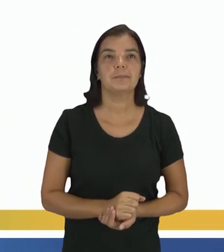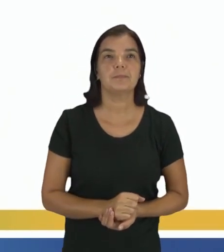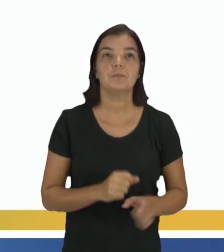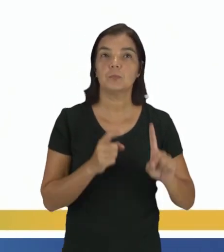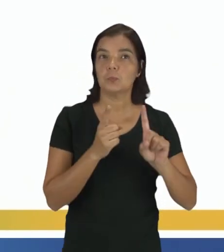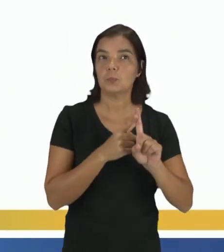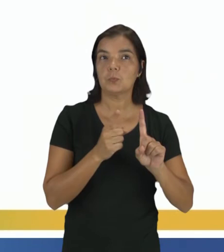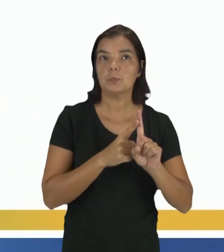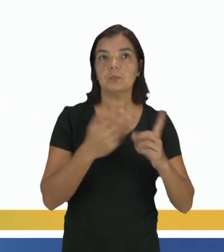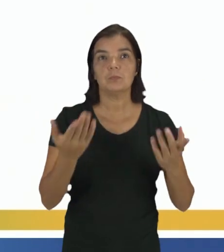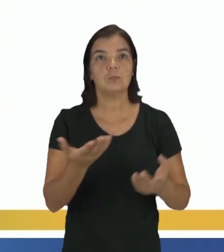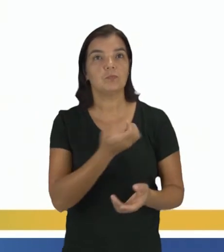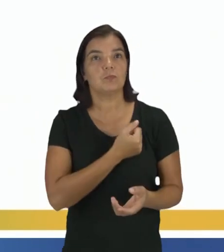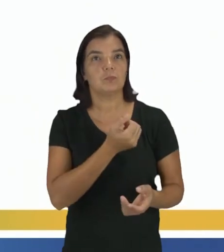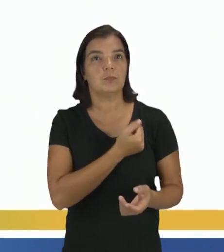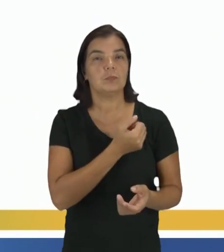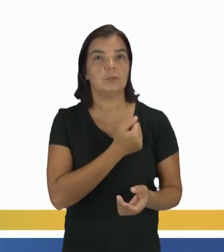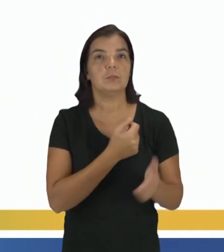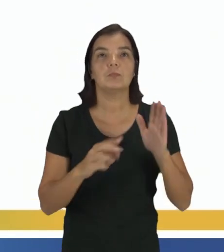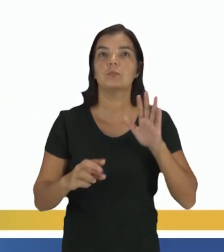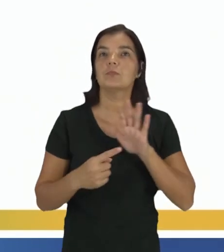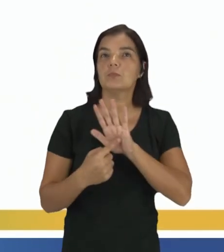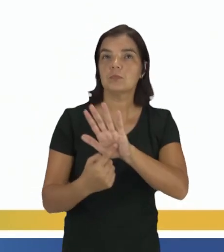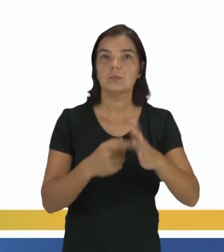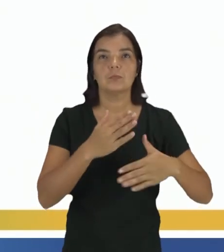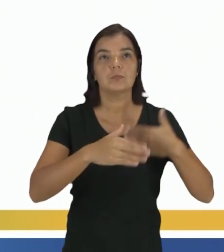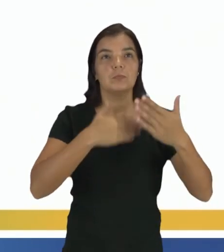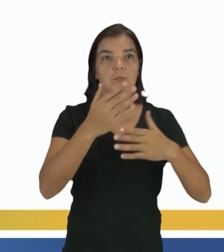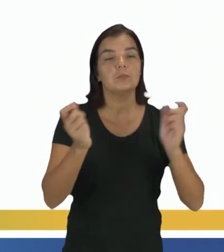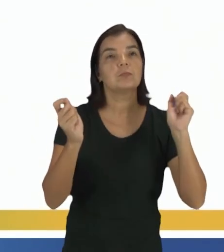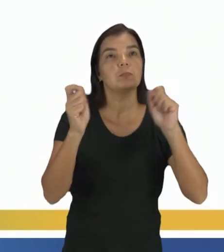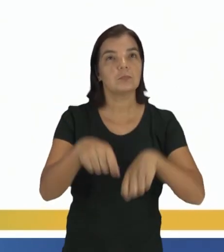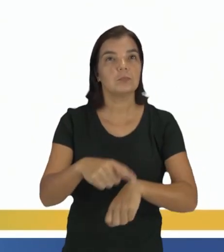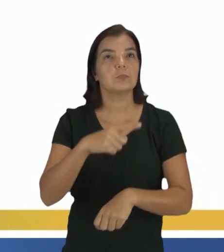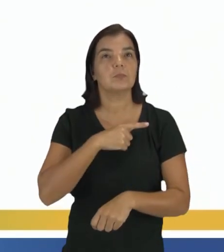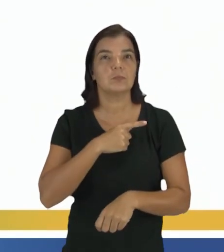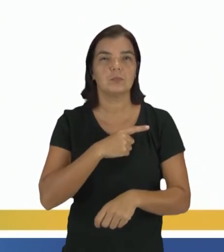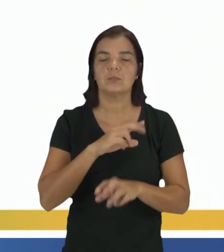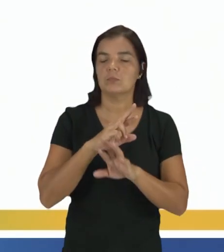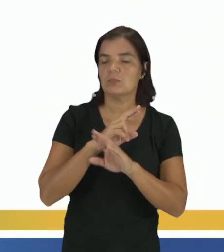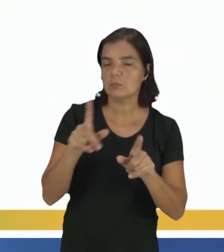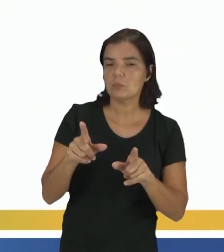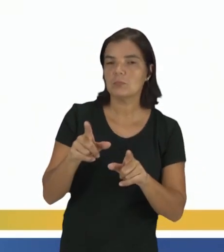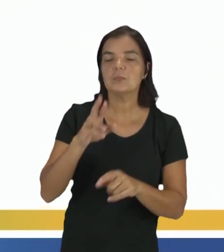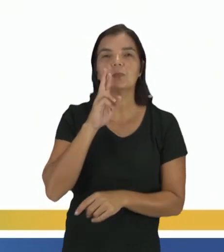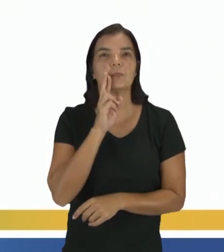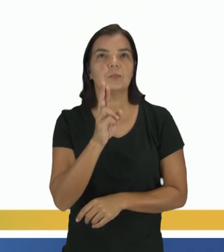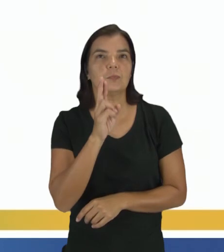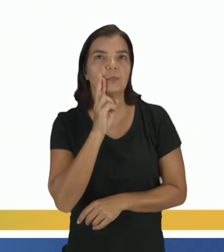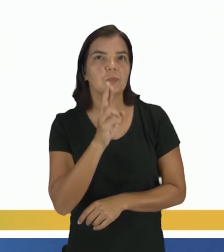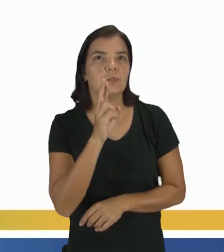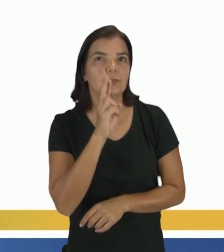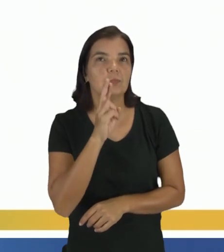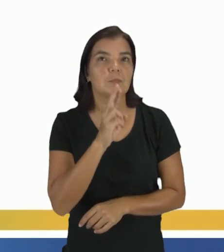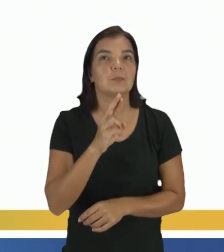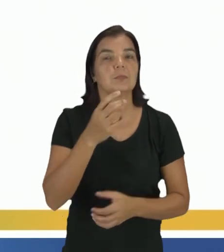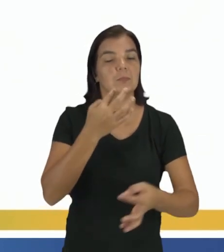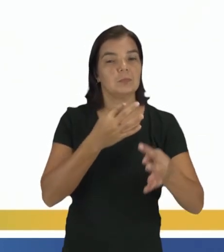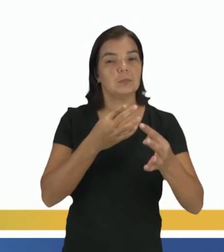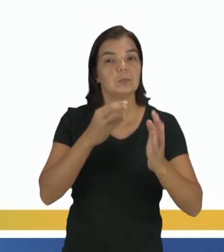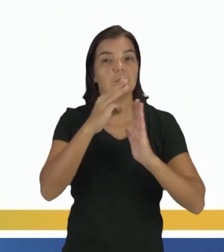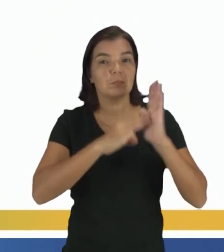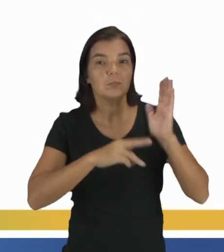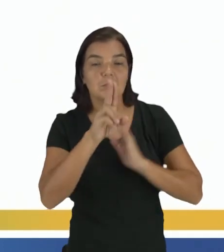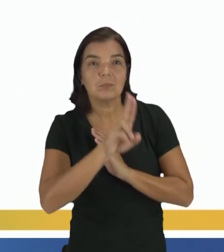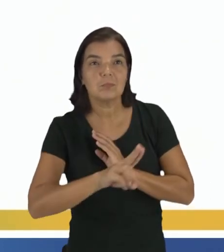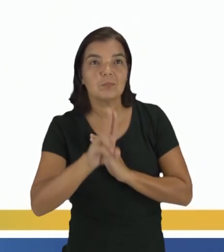pontinho 1. Embora os números referentes ao processo de urbanização possam conter algumas distorções resultantes das